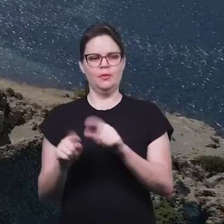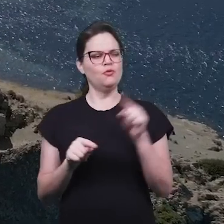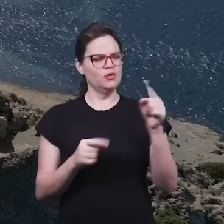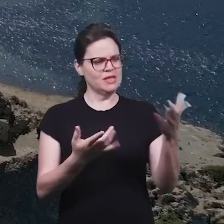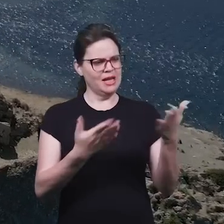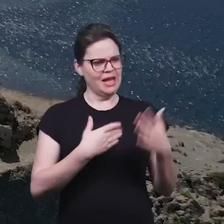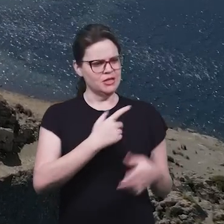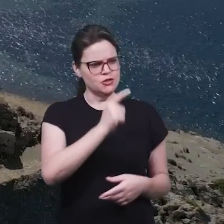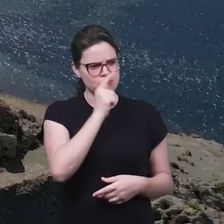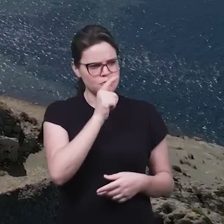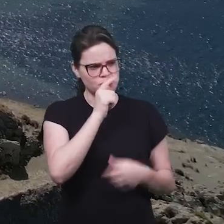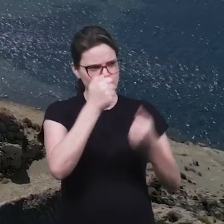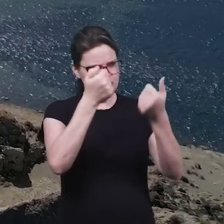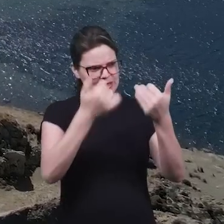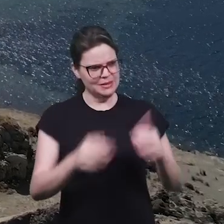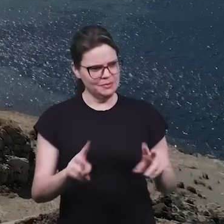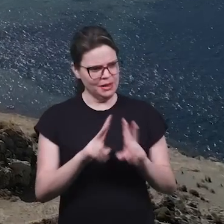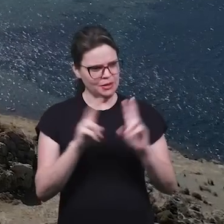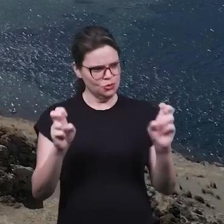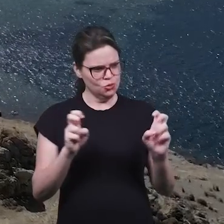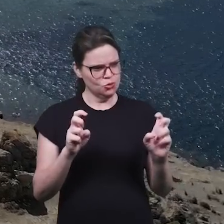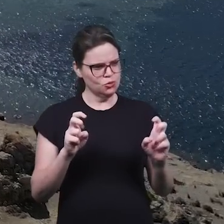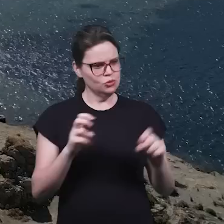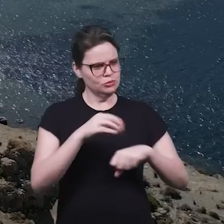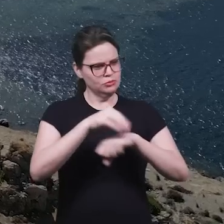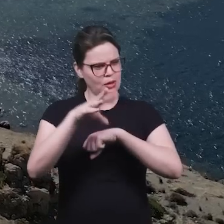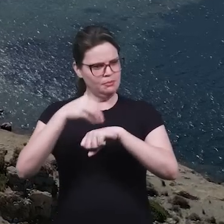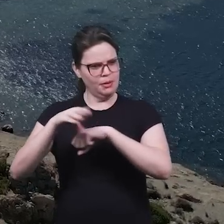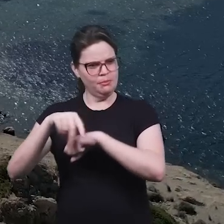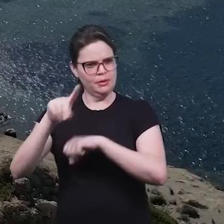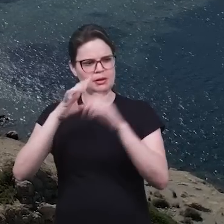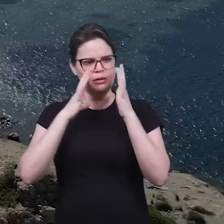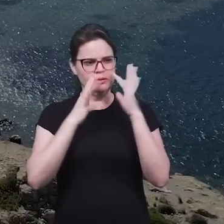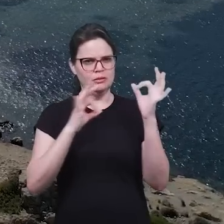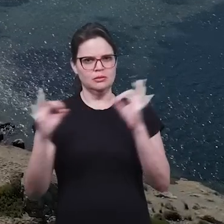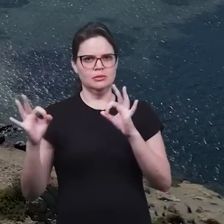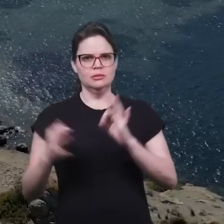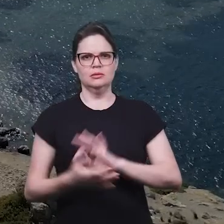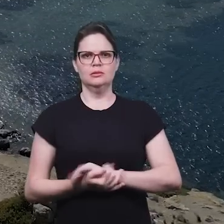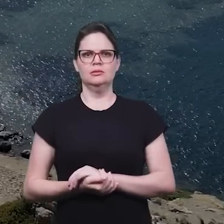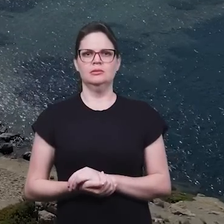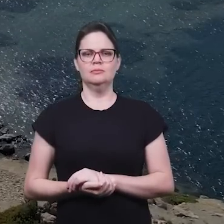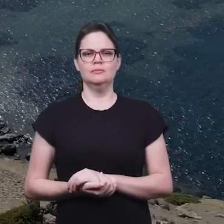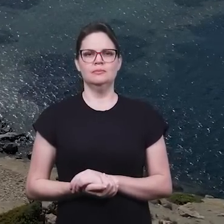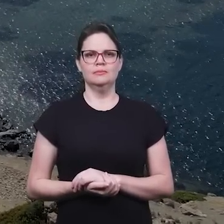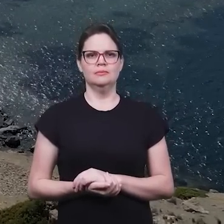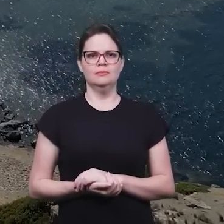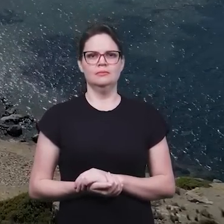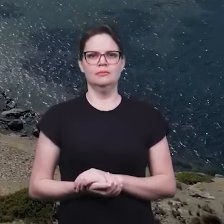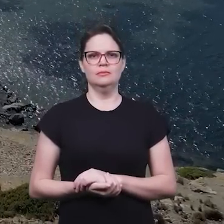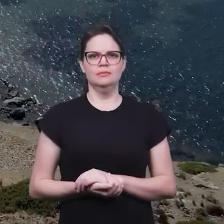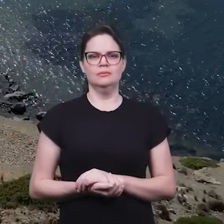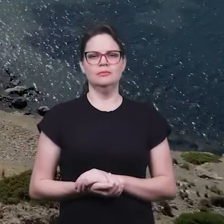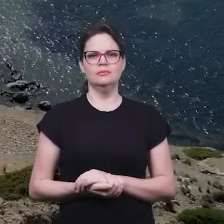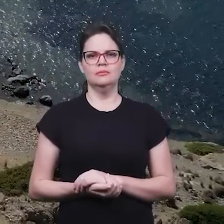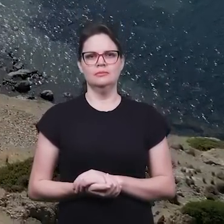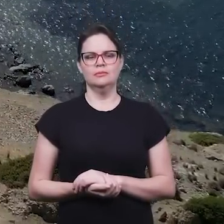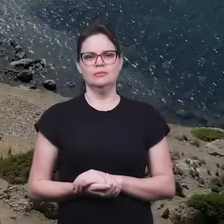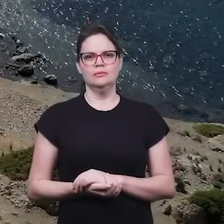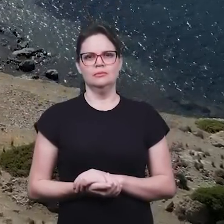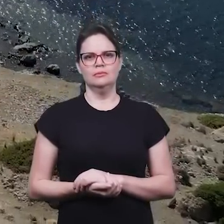uma aplicação naquilo que nós temos transmitido para quem está nos assistindo? É a parte geográfica, inclusive histórica, né? É